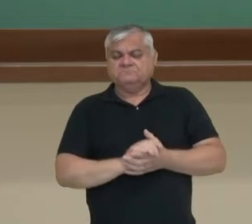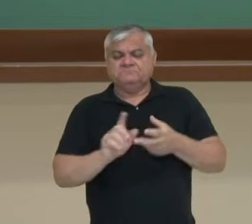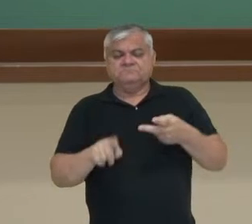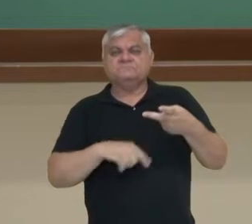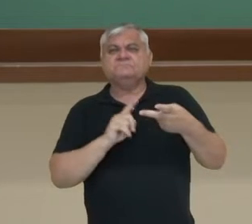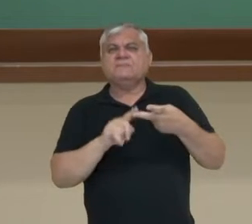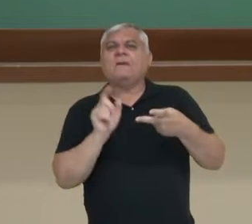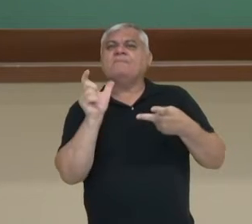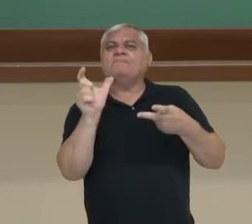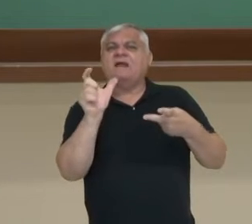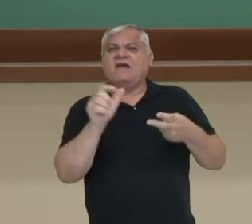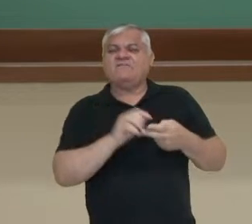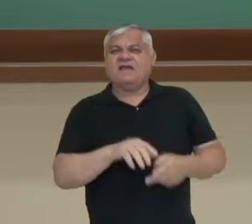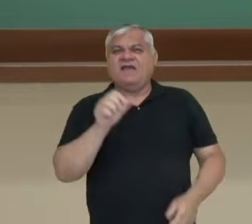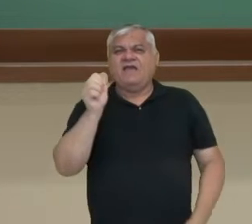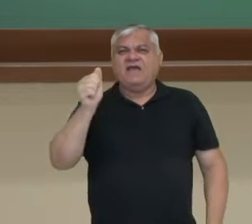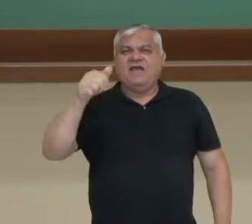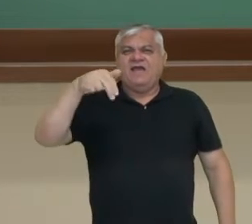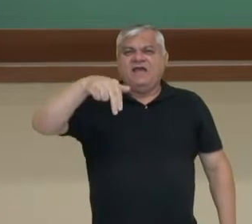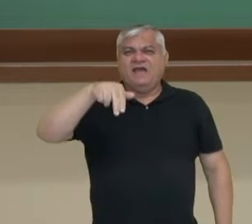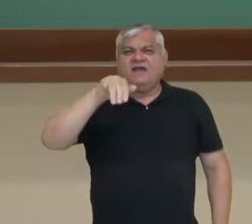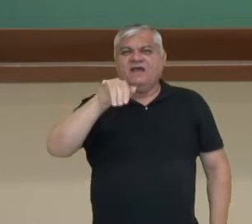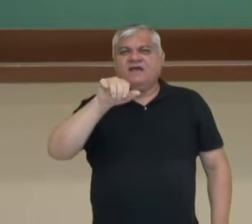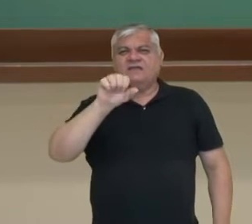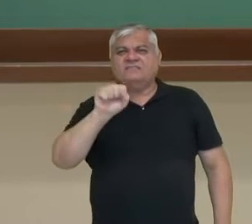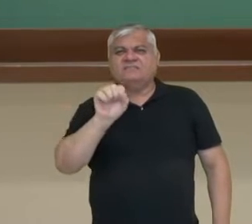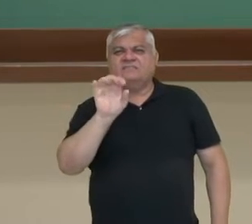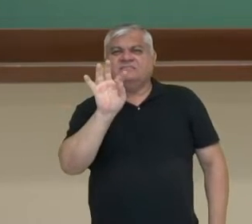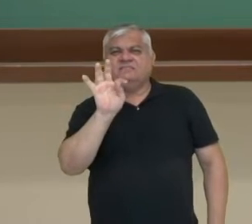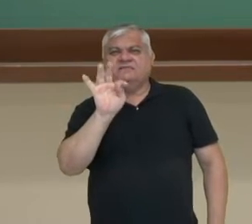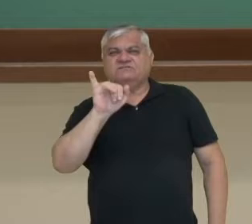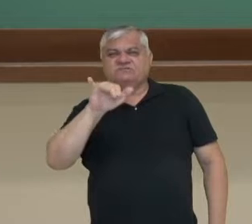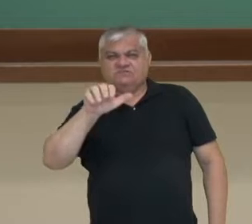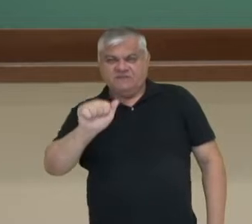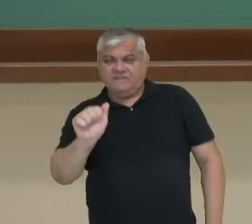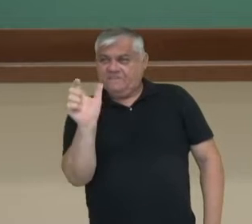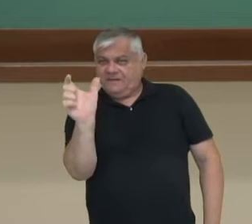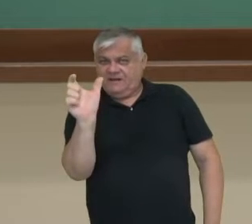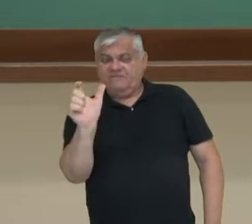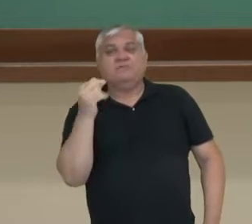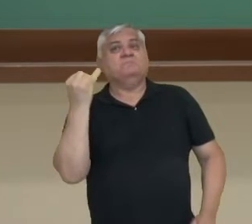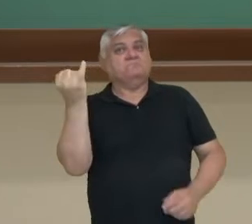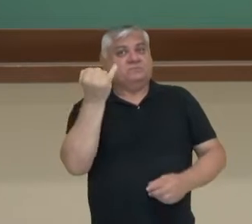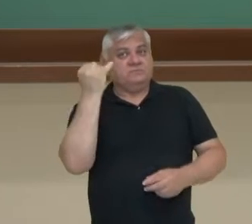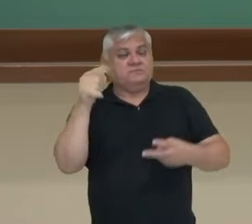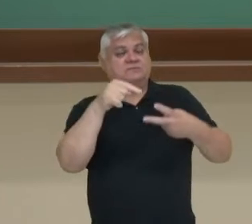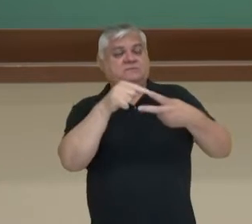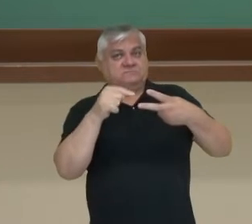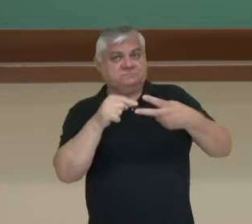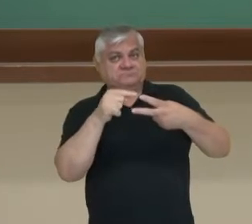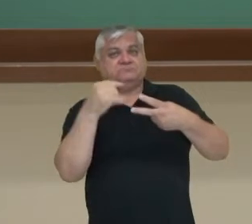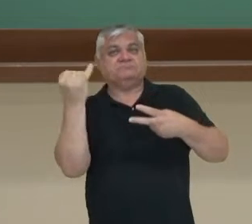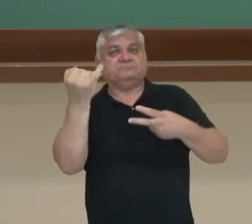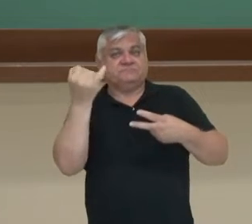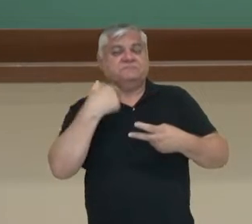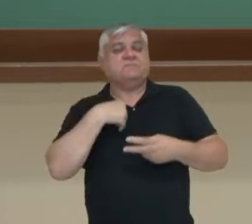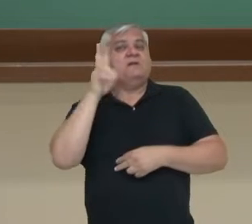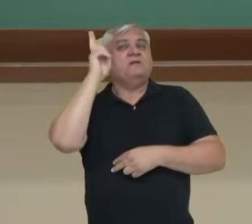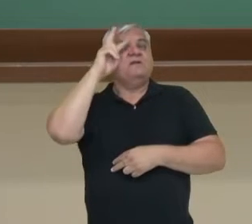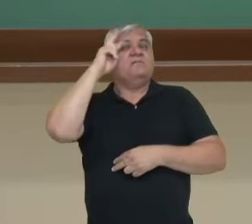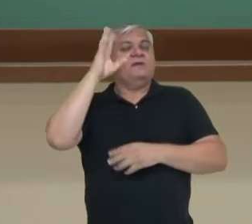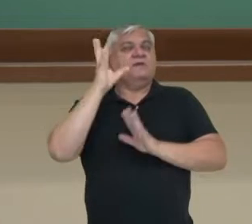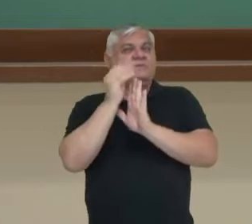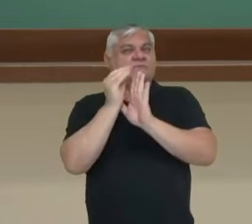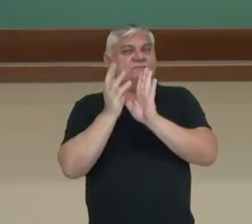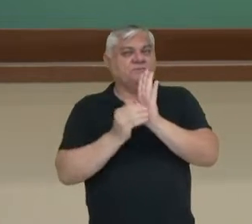significado da palavra anistia? Esses dois assuntos serão importantes para a gente entender aí essa retomada de conteúdo. E